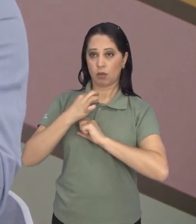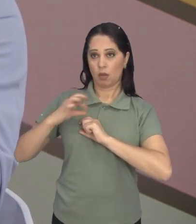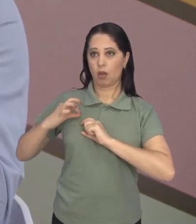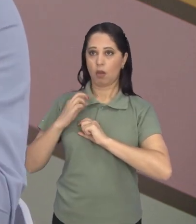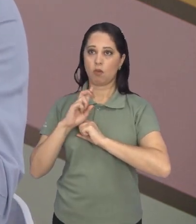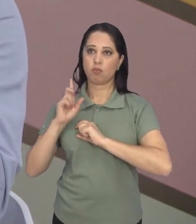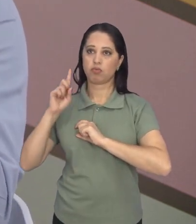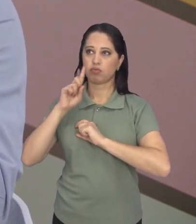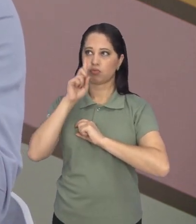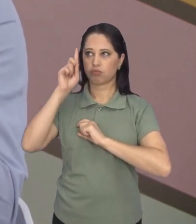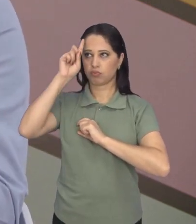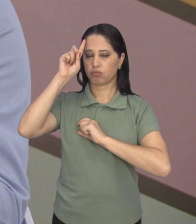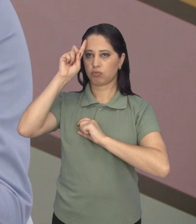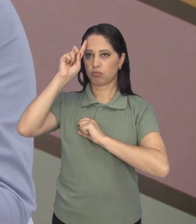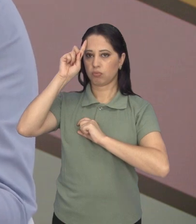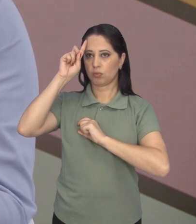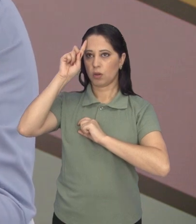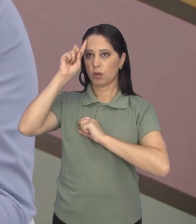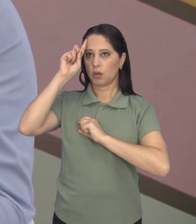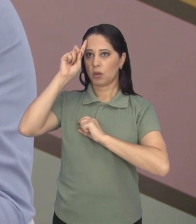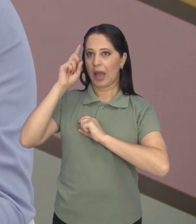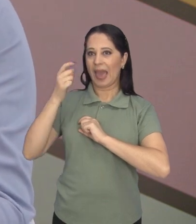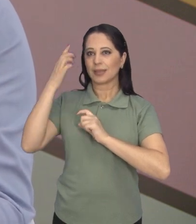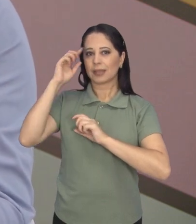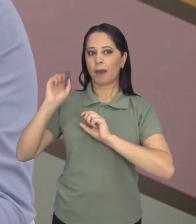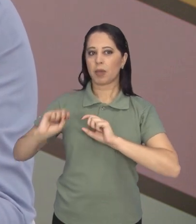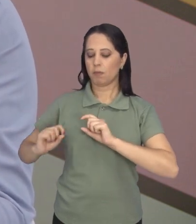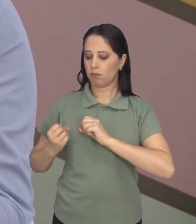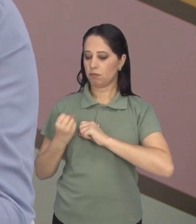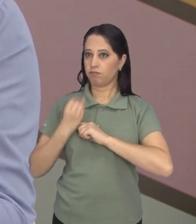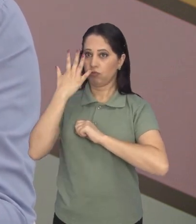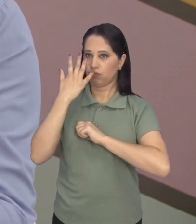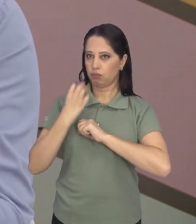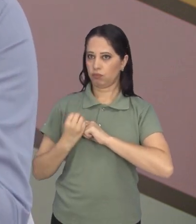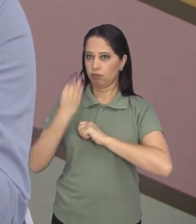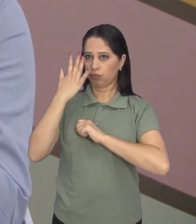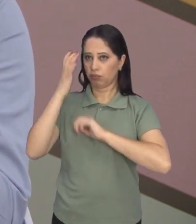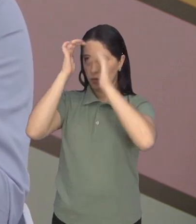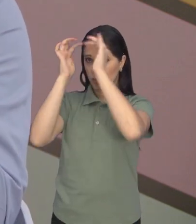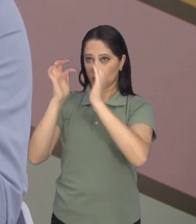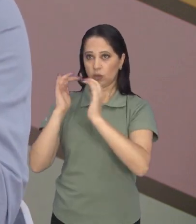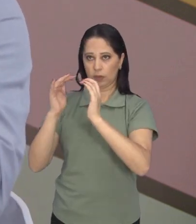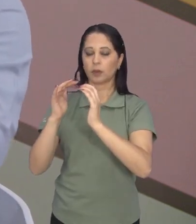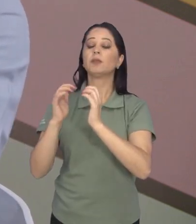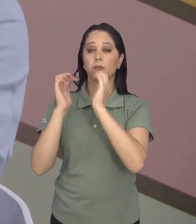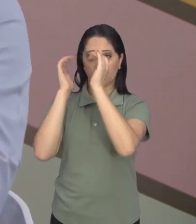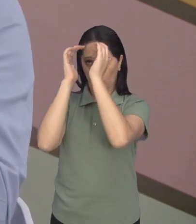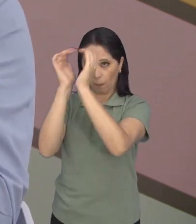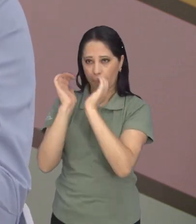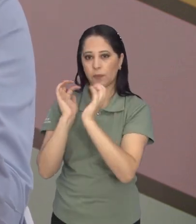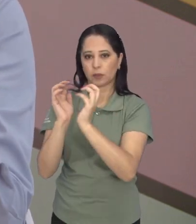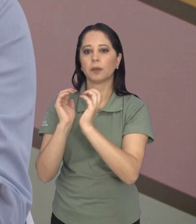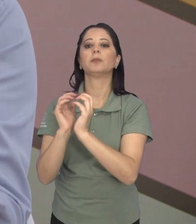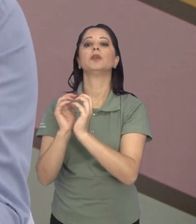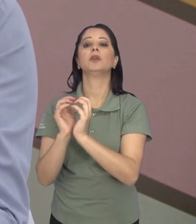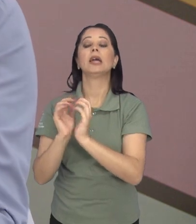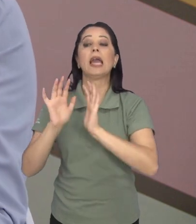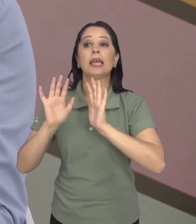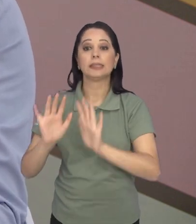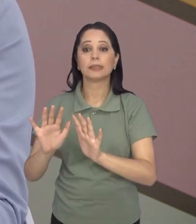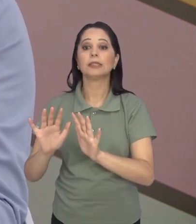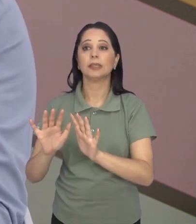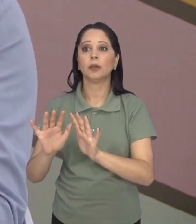específicas desses núcleos que regulam o movimento. E ela começa a emitir impulsos. Isso tudo é regulado via computador, via